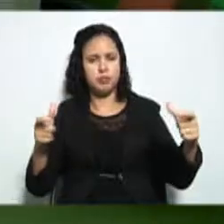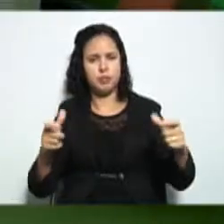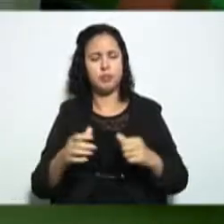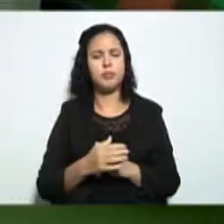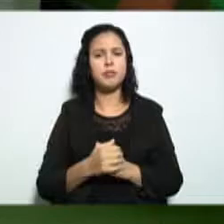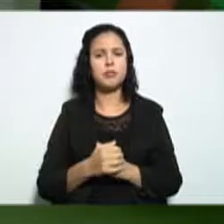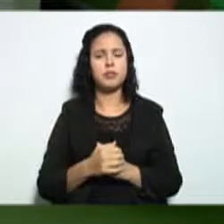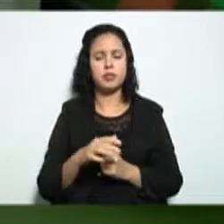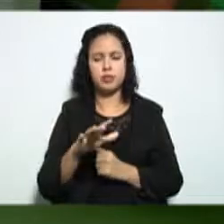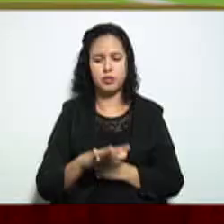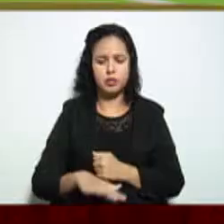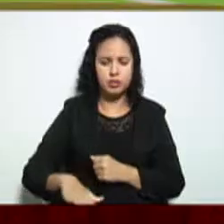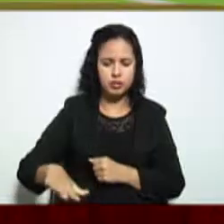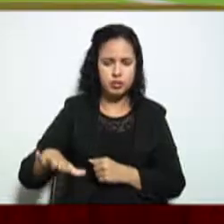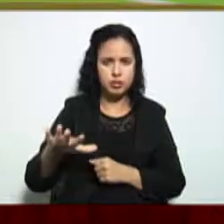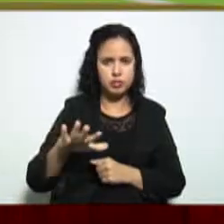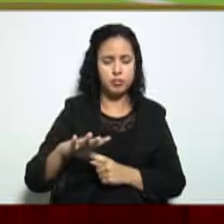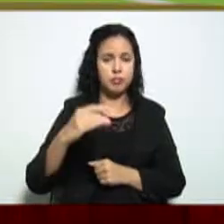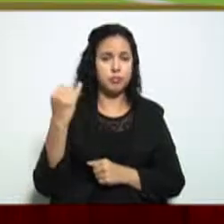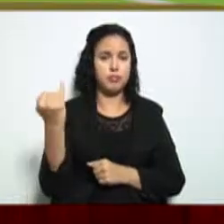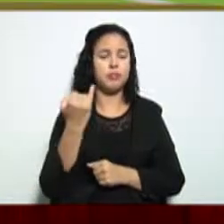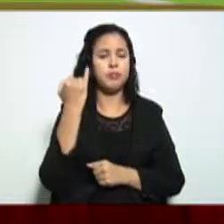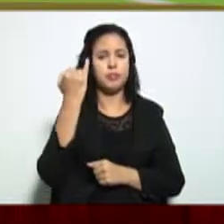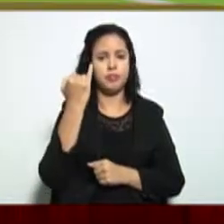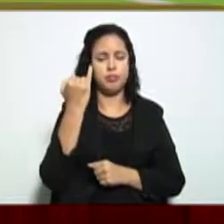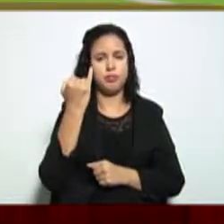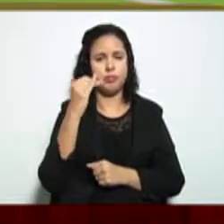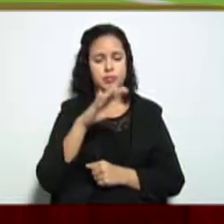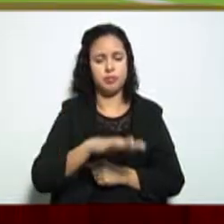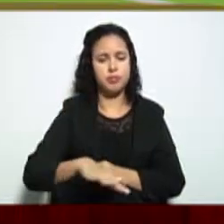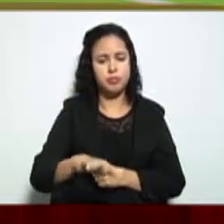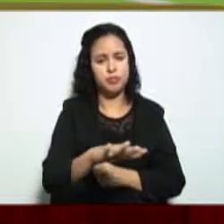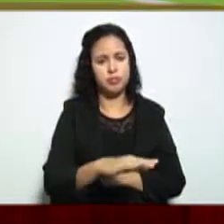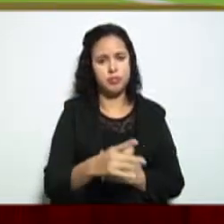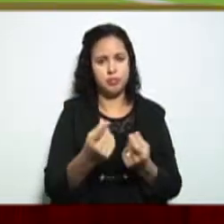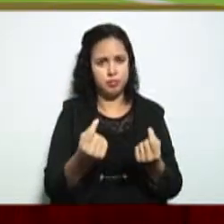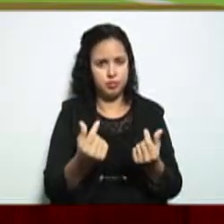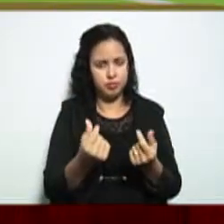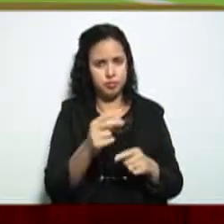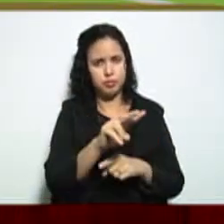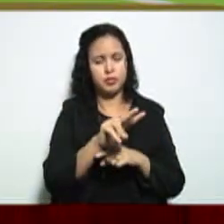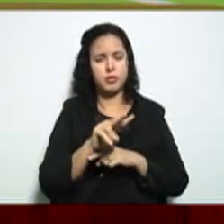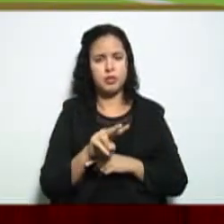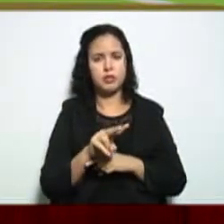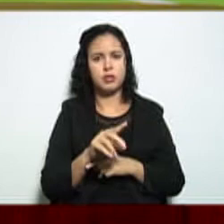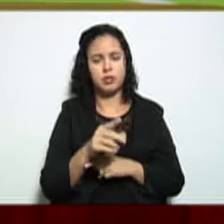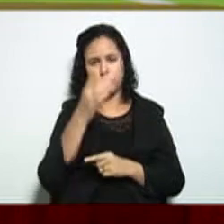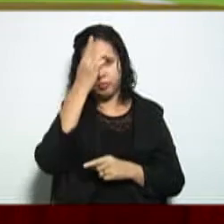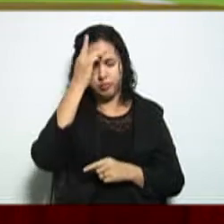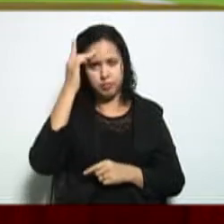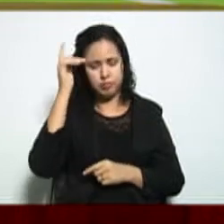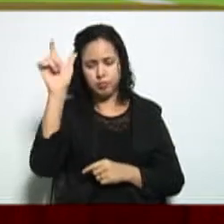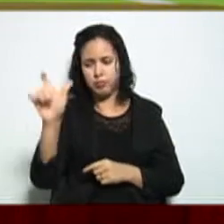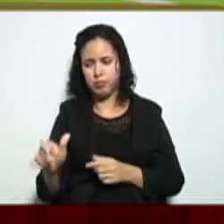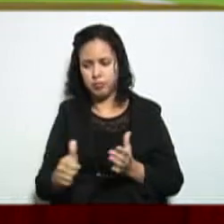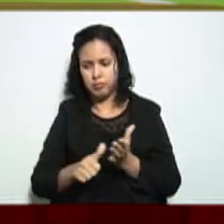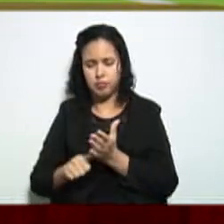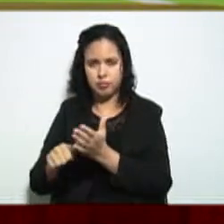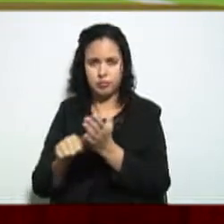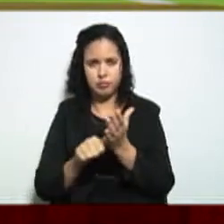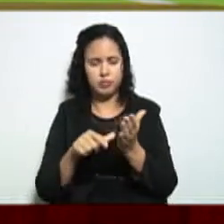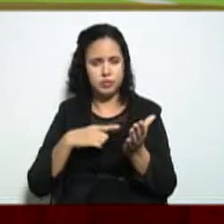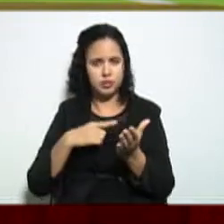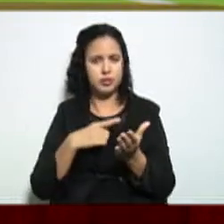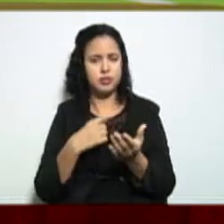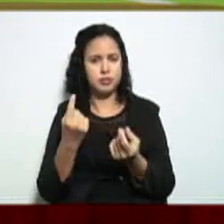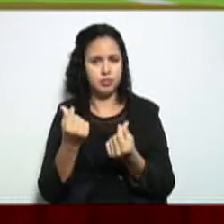professor? Muito importante, Denise. E no ramo de crédito, interessante é que quando o cooperado ele tem um dinheiro investido lá na cooperativa